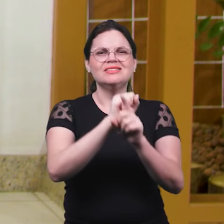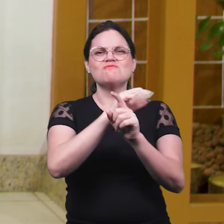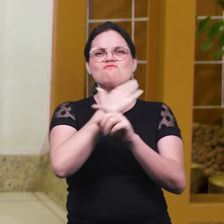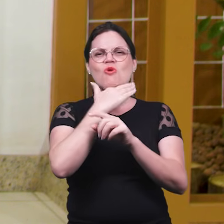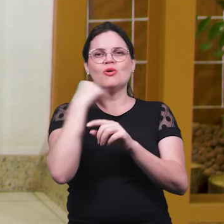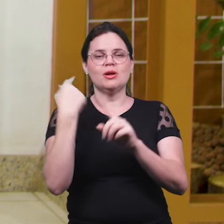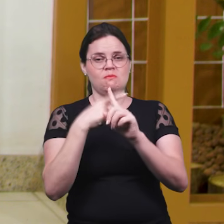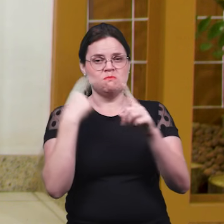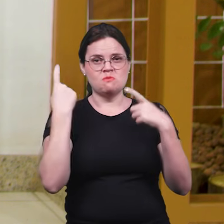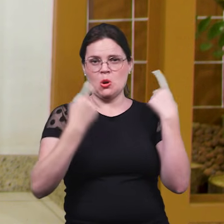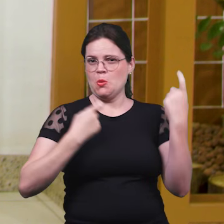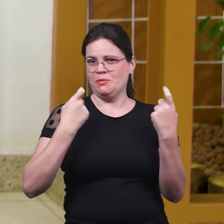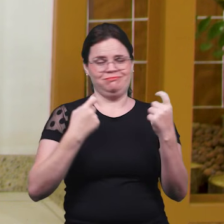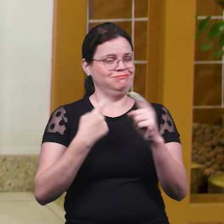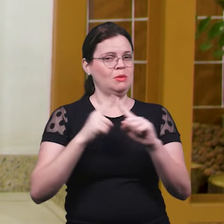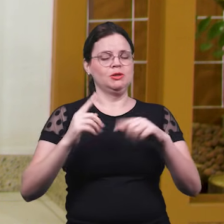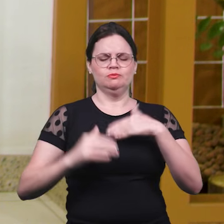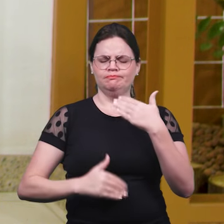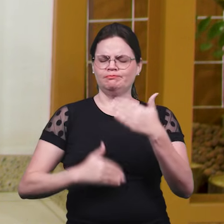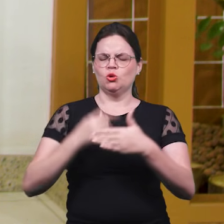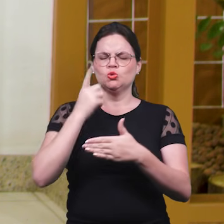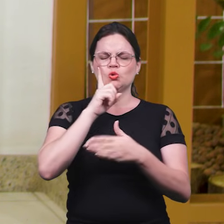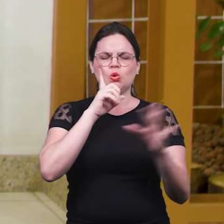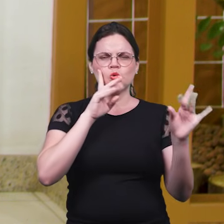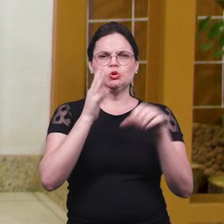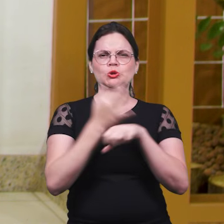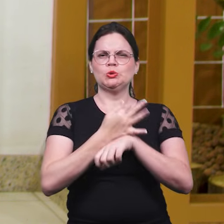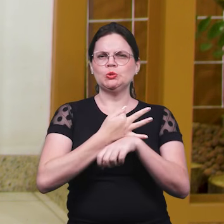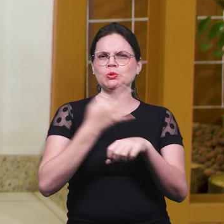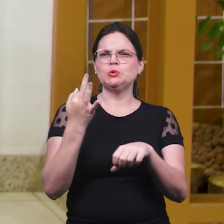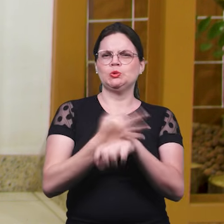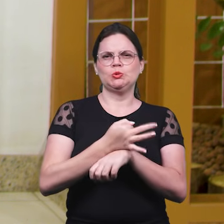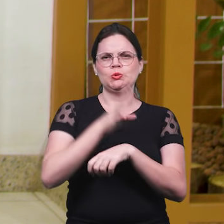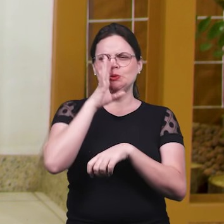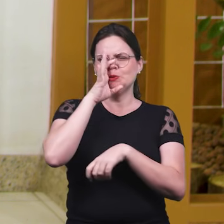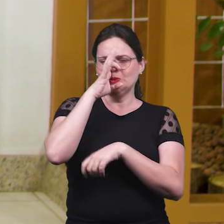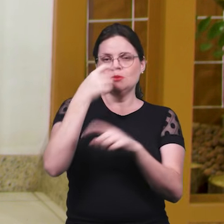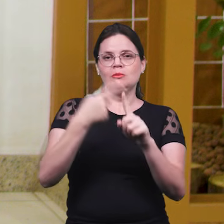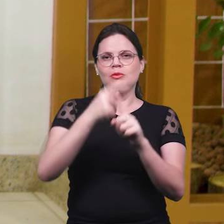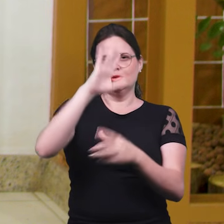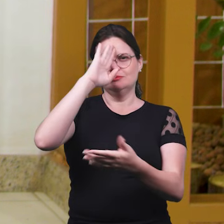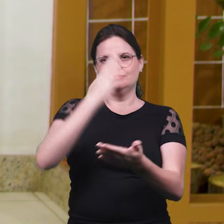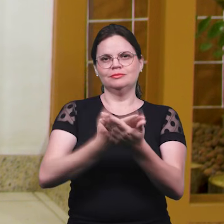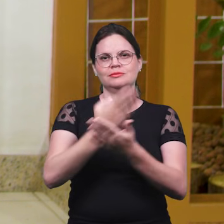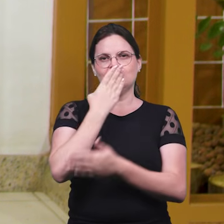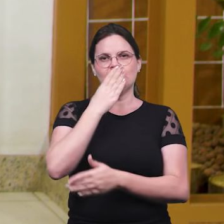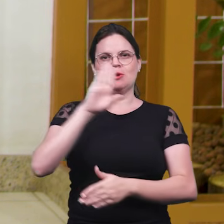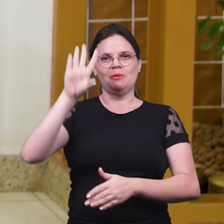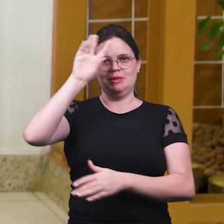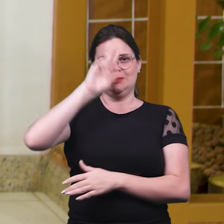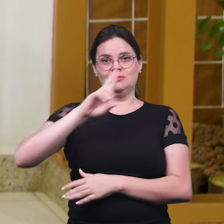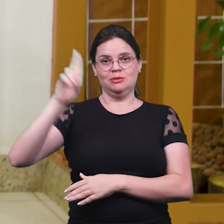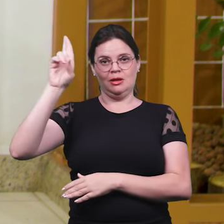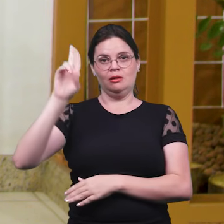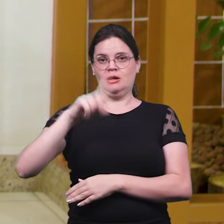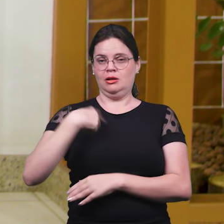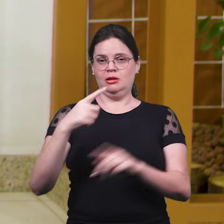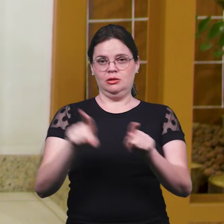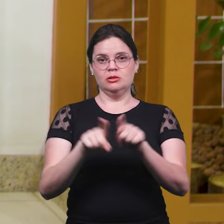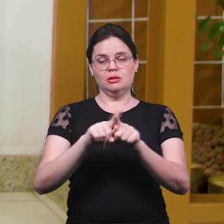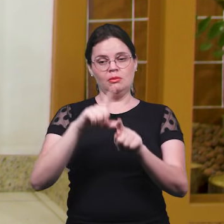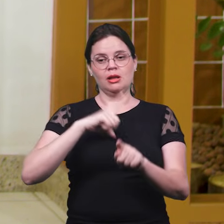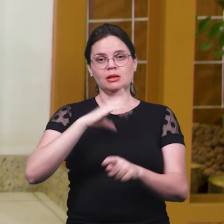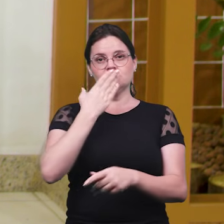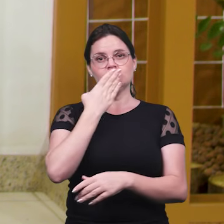preocuparam, porque sabiam que tinham a promessa do Senhor. Assim é nossas vidas. Nós temos uma promessa do Senhor, que